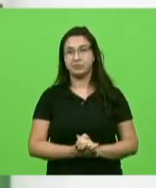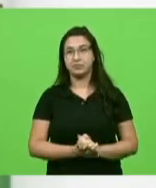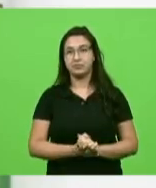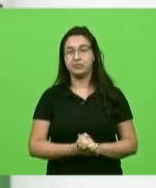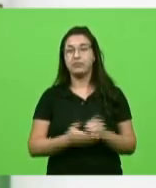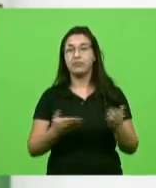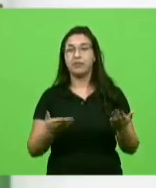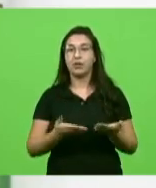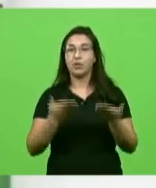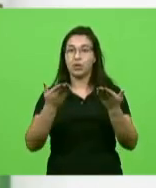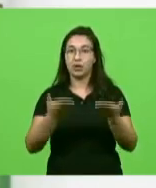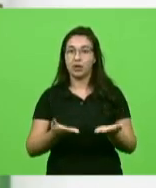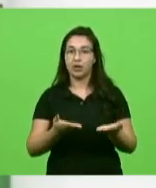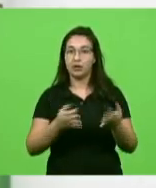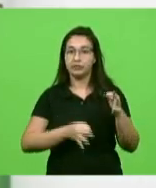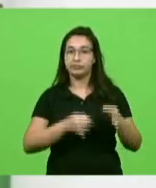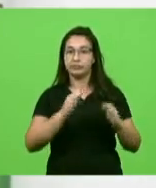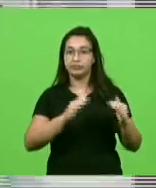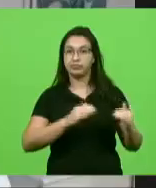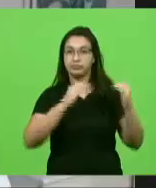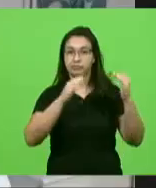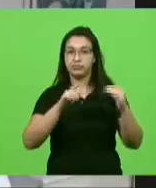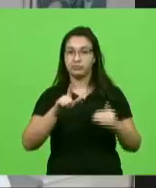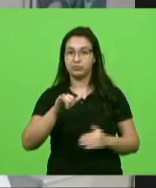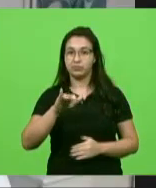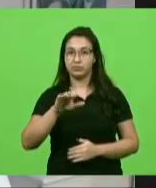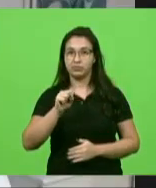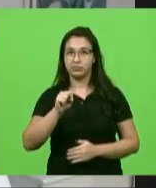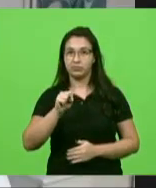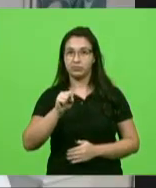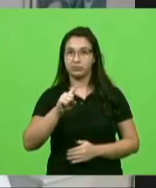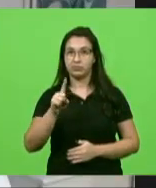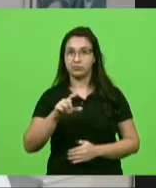palavra agora para o seu voto embargado Luís zanelato